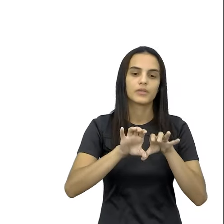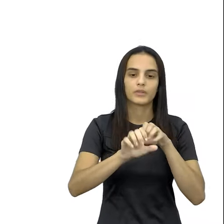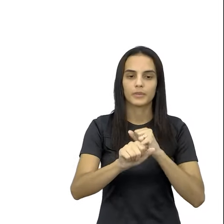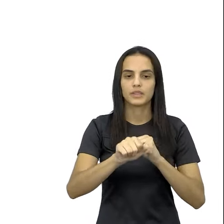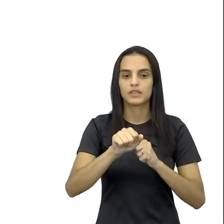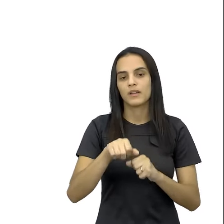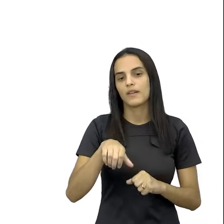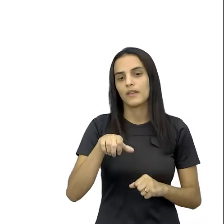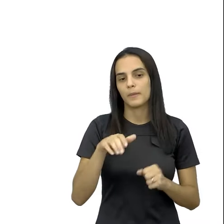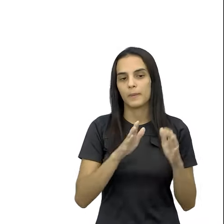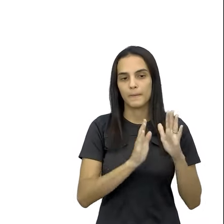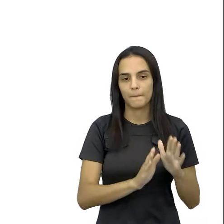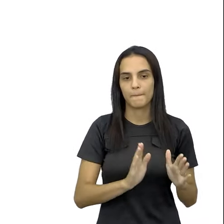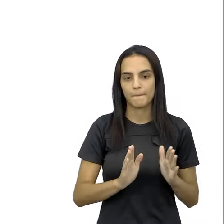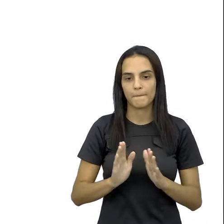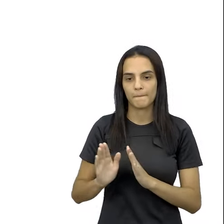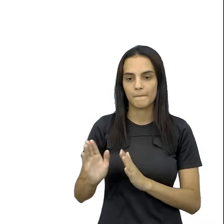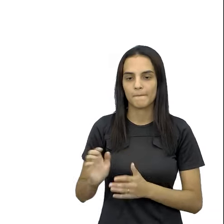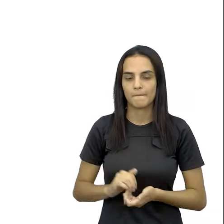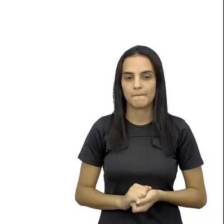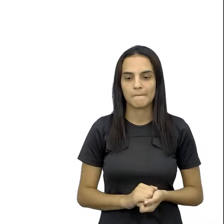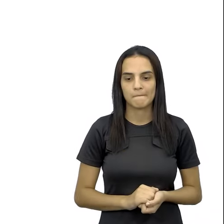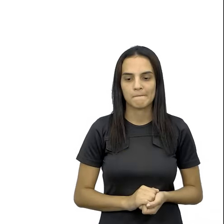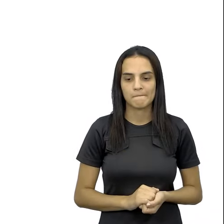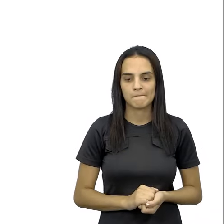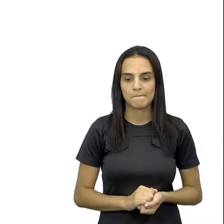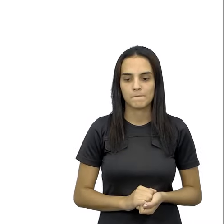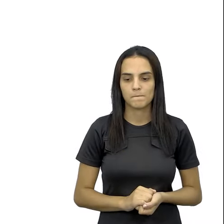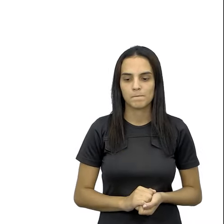formação de etapa. Tá, então,